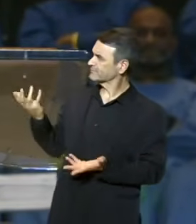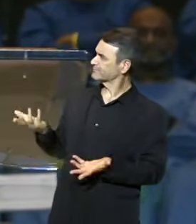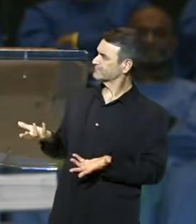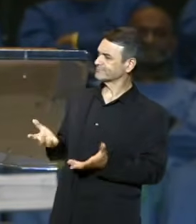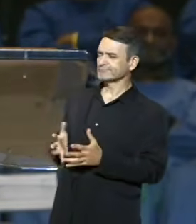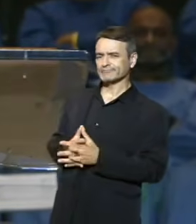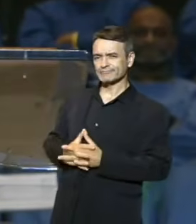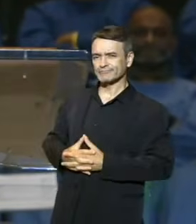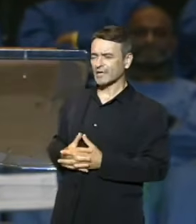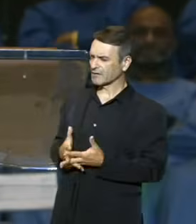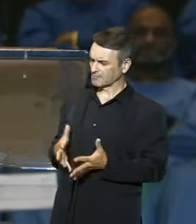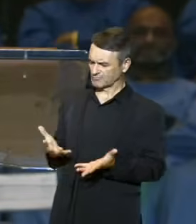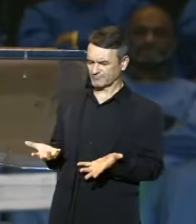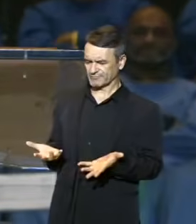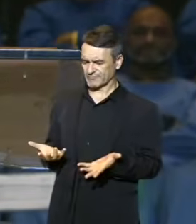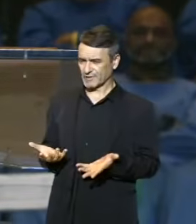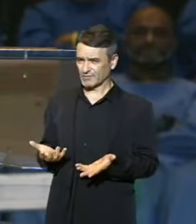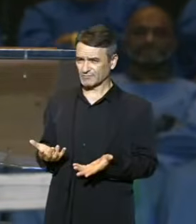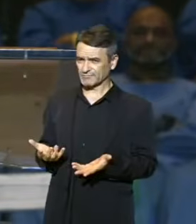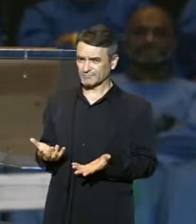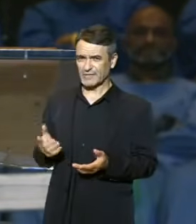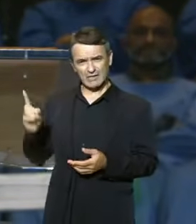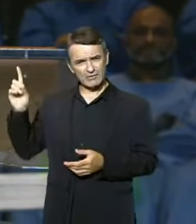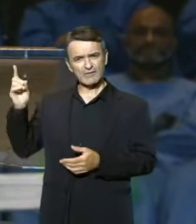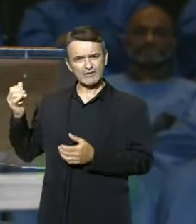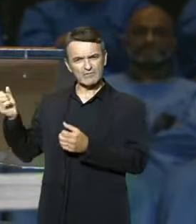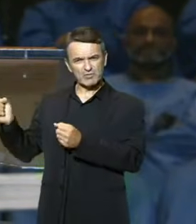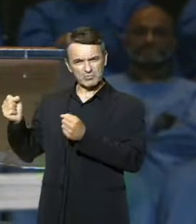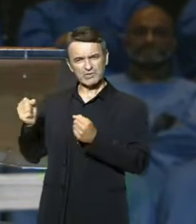tão pouco poderoso?